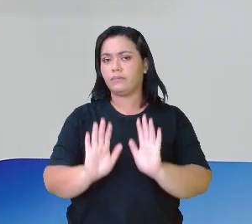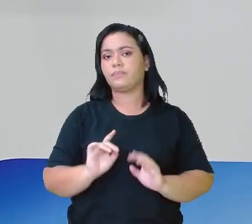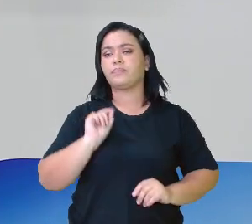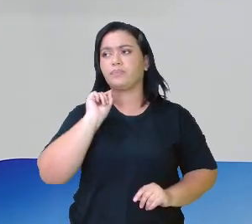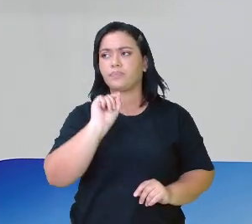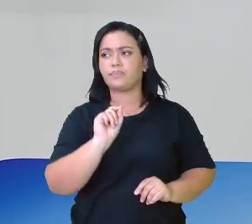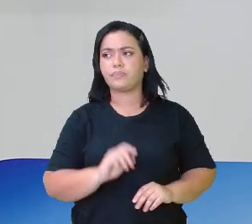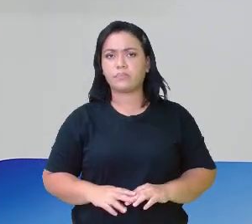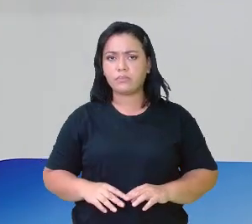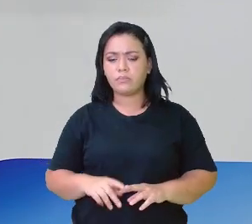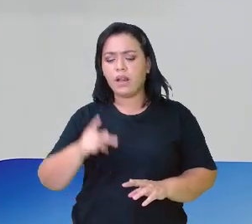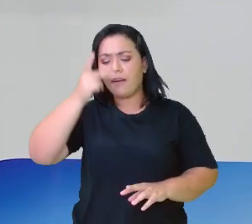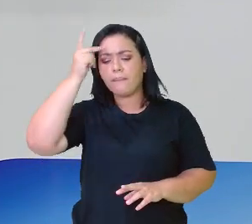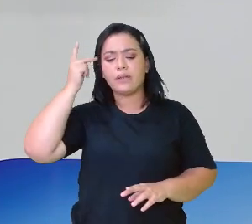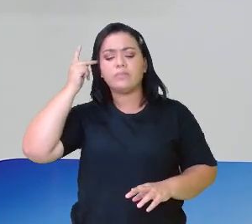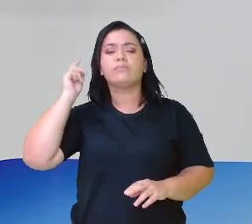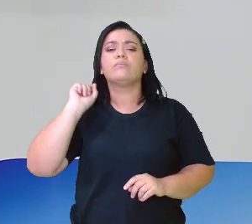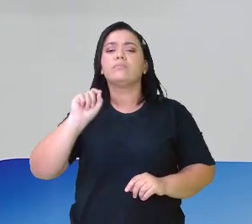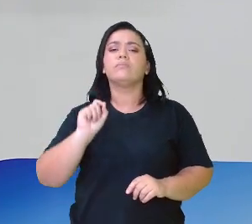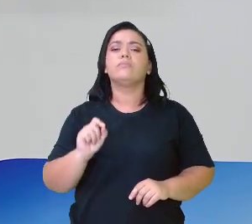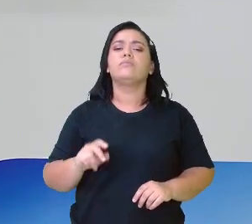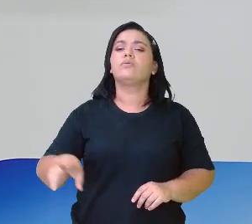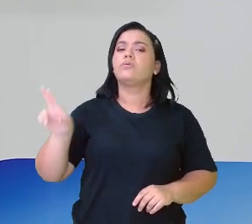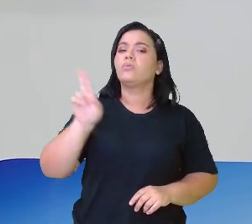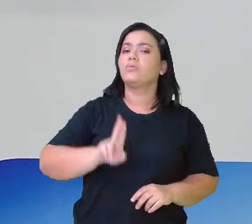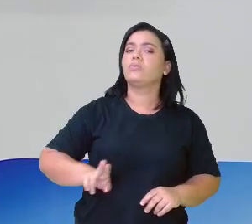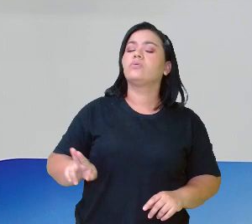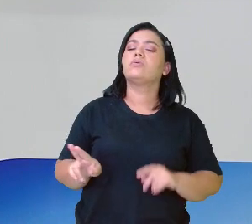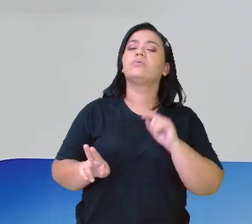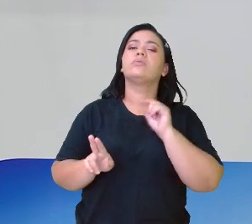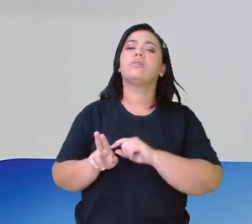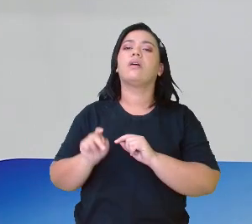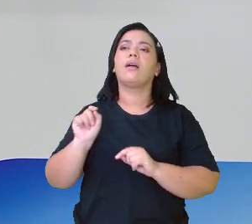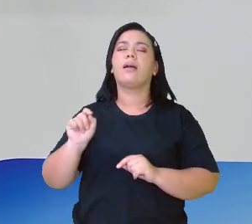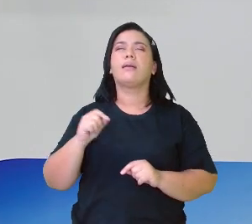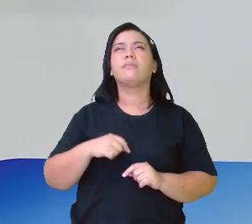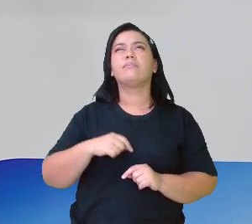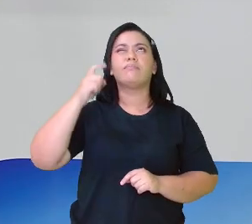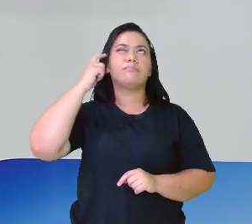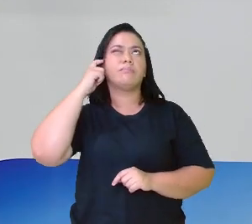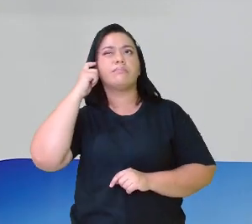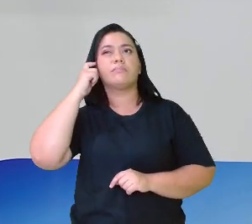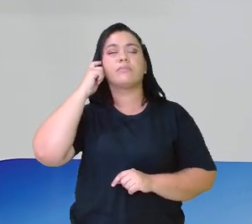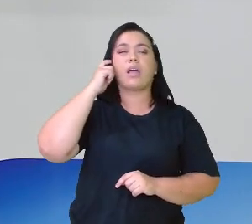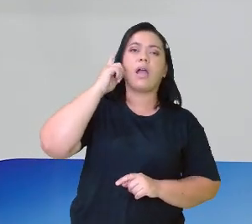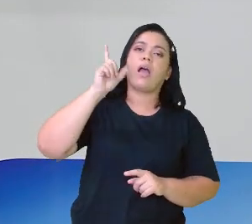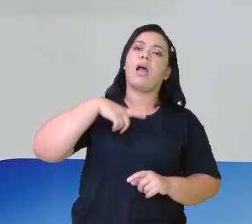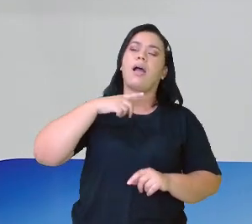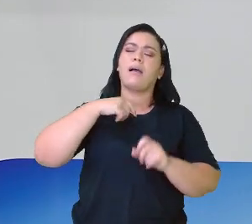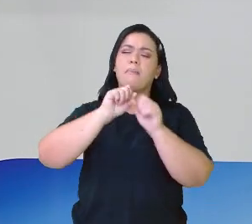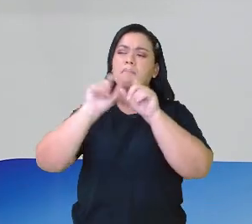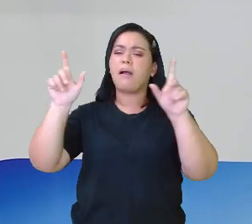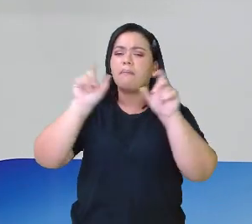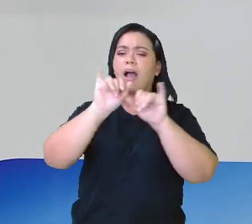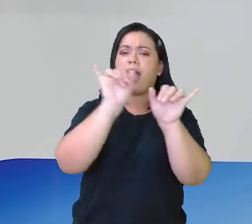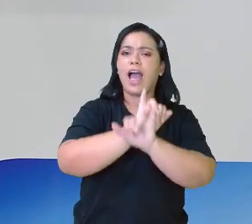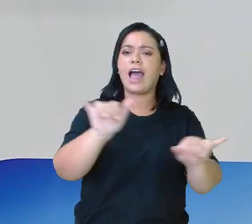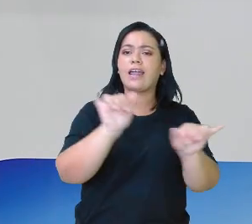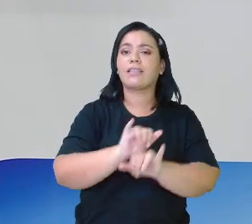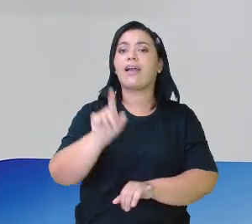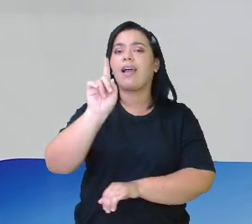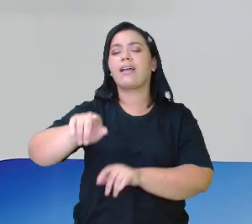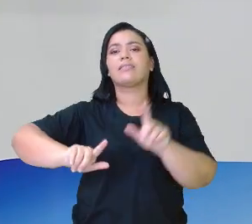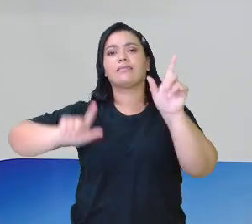das coisas que faziam com que as pessoas consumissem, estavam ali na cabeça das pessoas, com as suas propagandas, com seus anúncios, era a